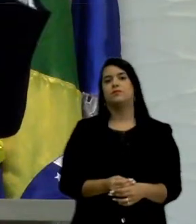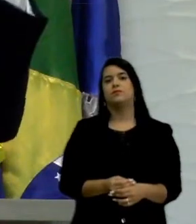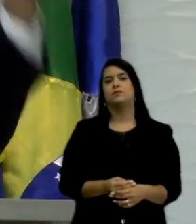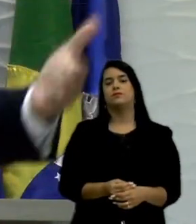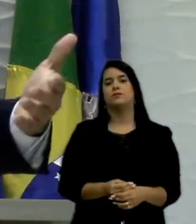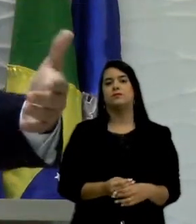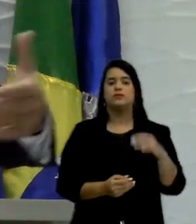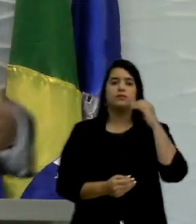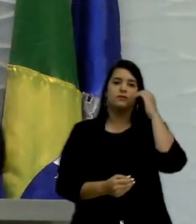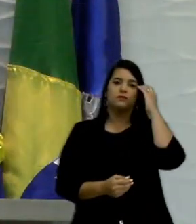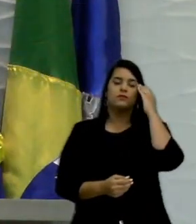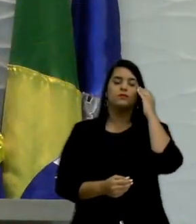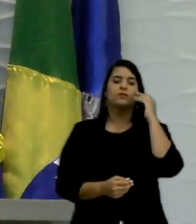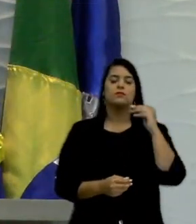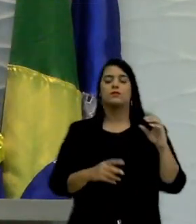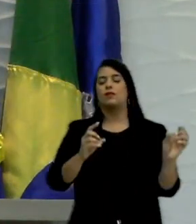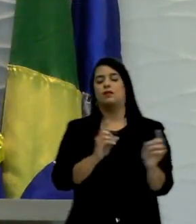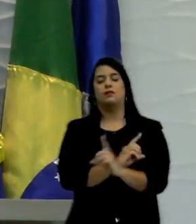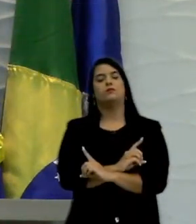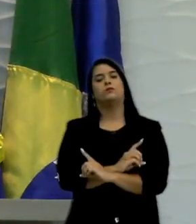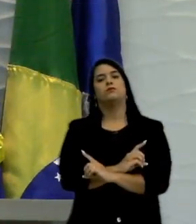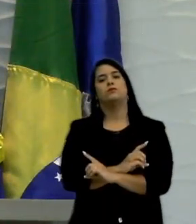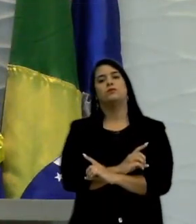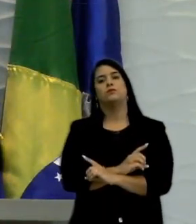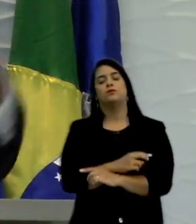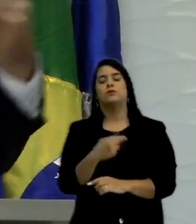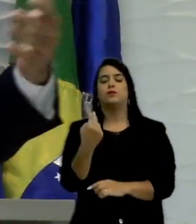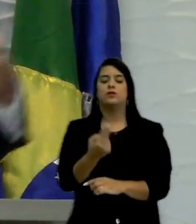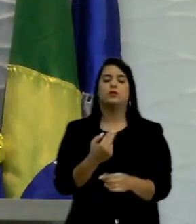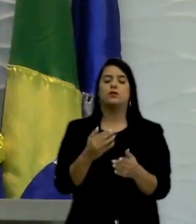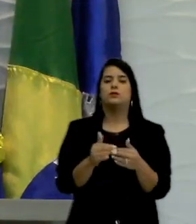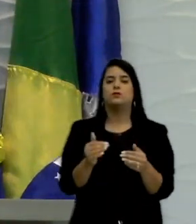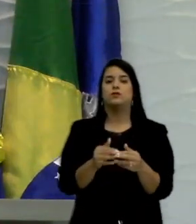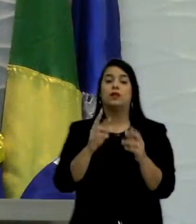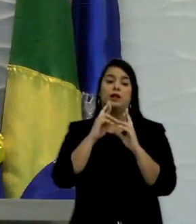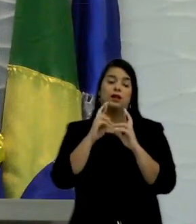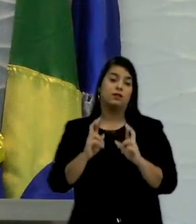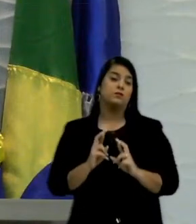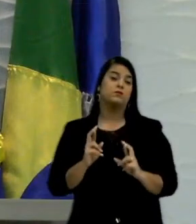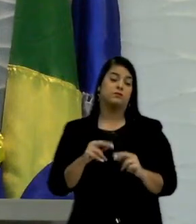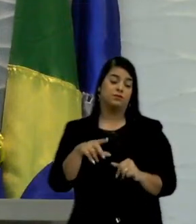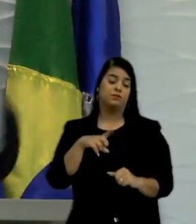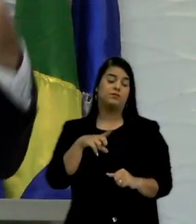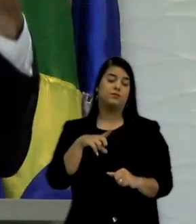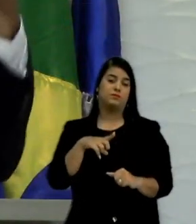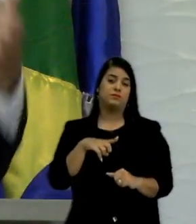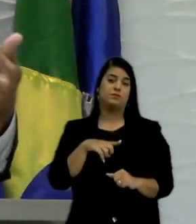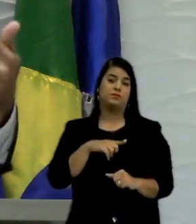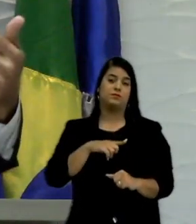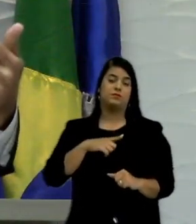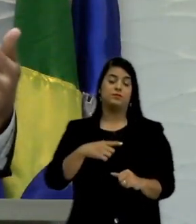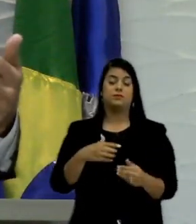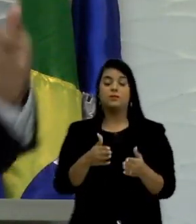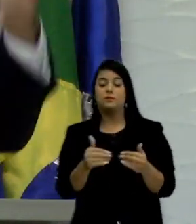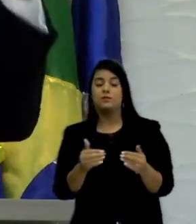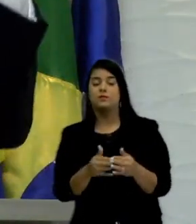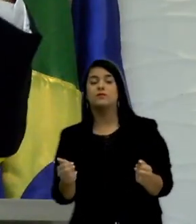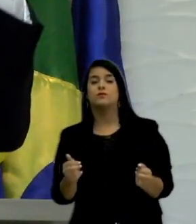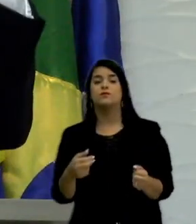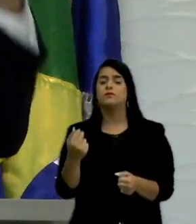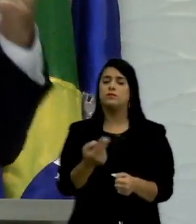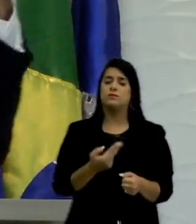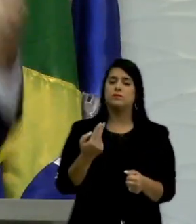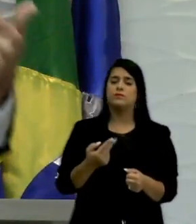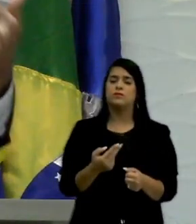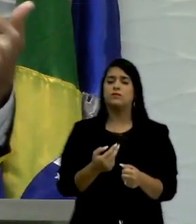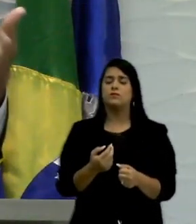agindo contrário ao que a gente tem reivindicado. Foi essa a resposta que recebi. Estou aqui pedindo para a gente pelo menos